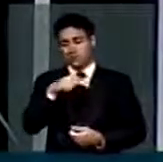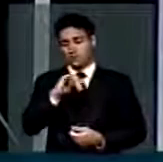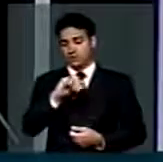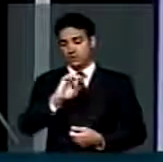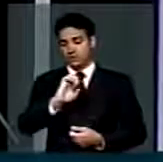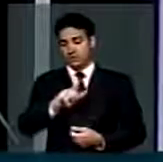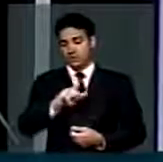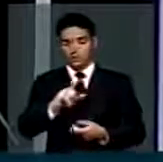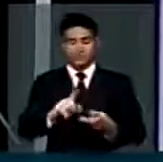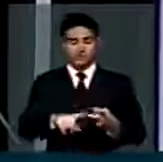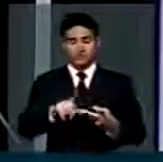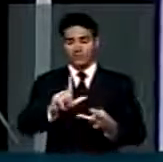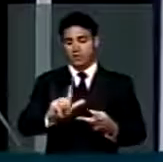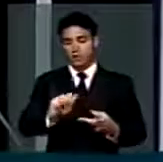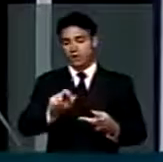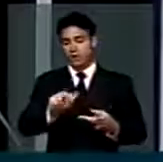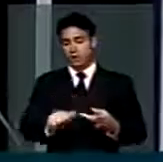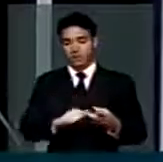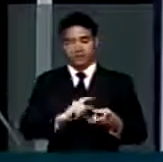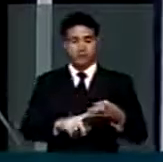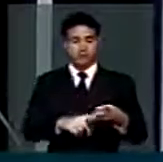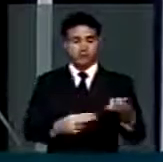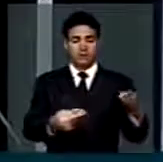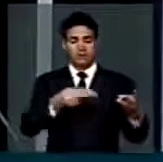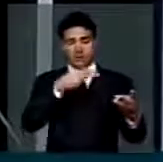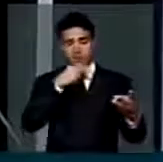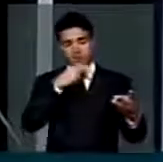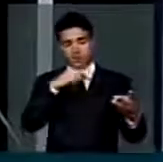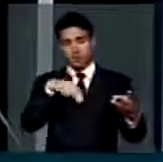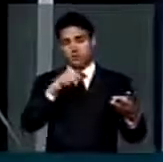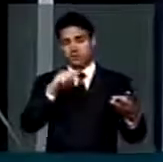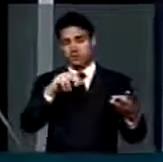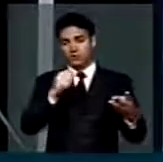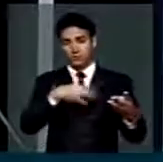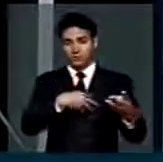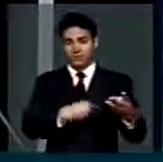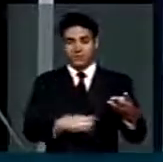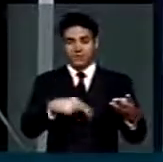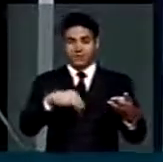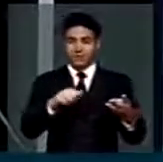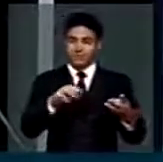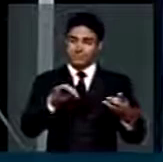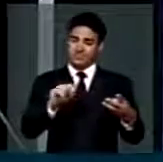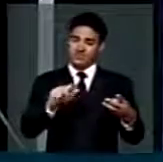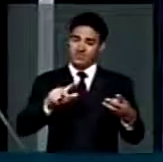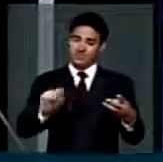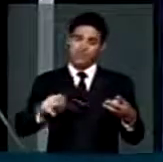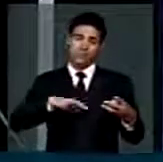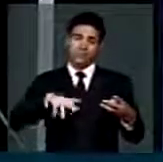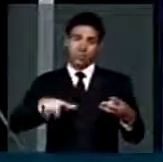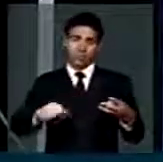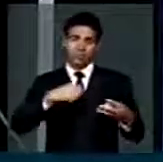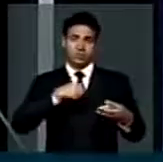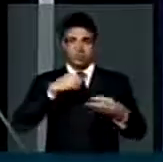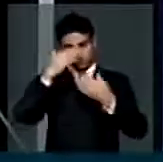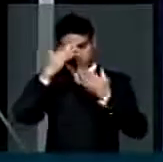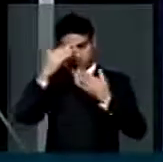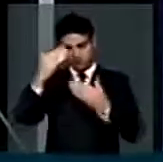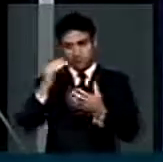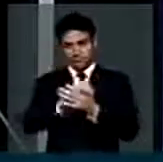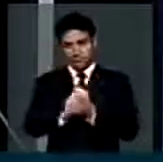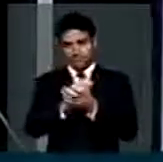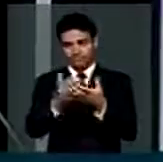a Lara, minha neta Ana, minha filha Natália, cumprimento a todos. Quero avisar